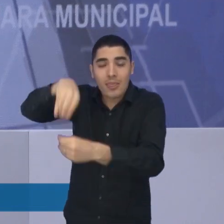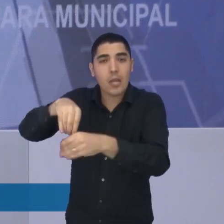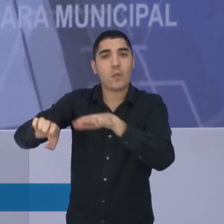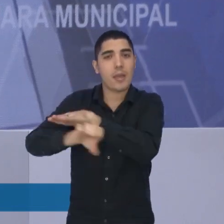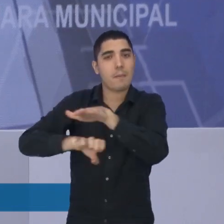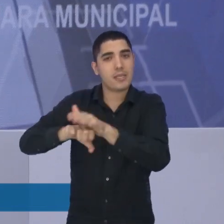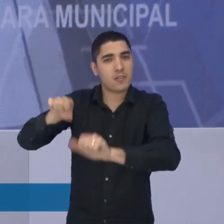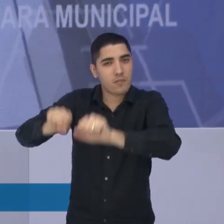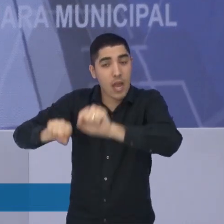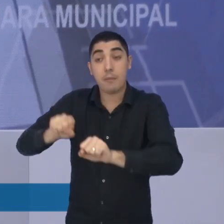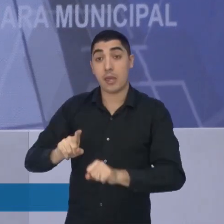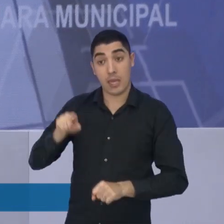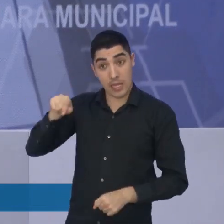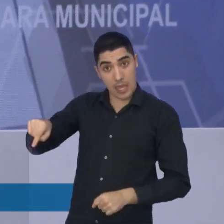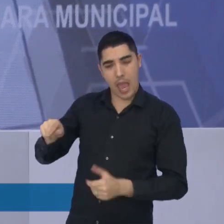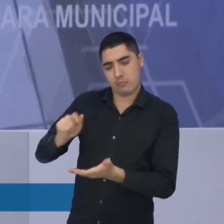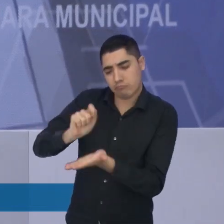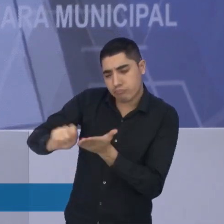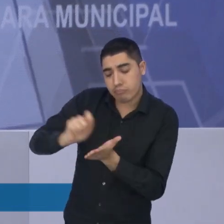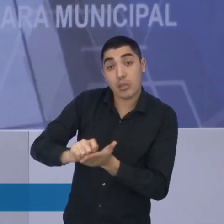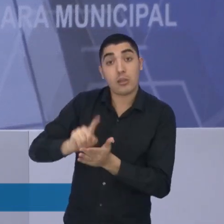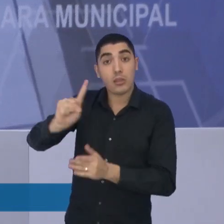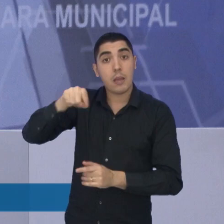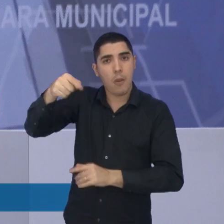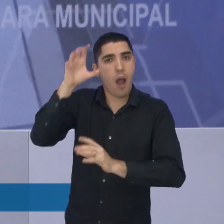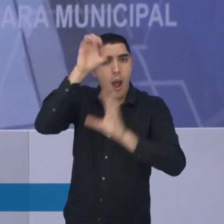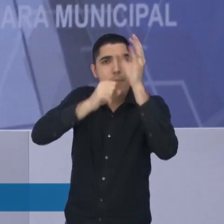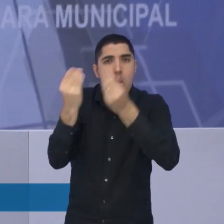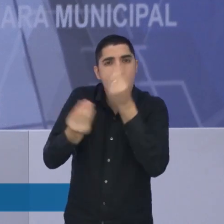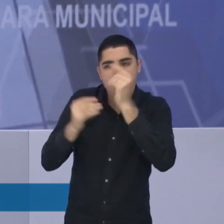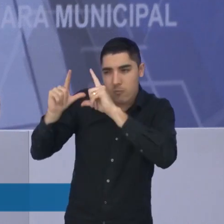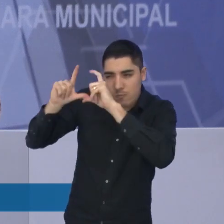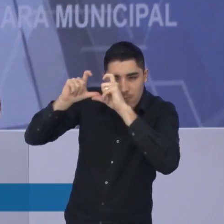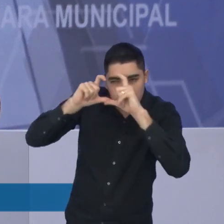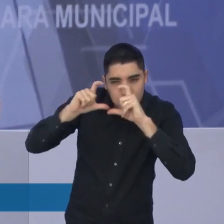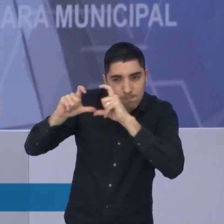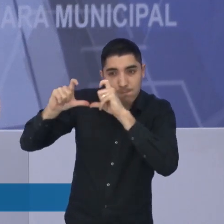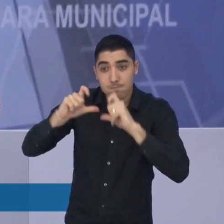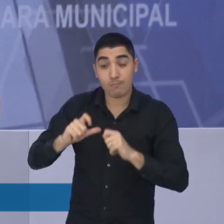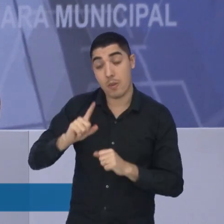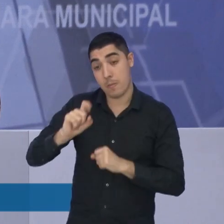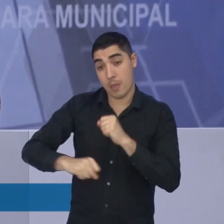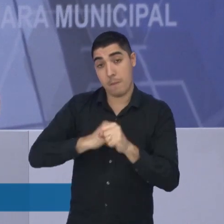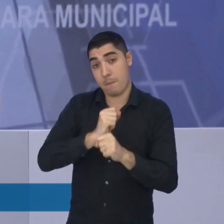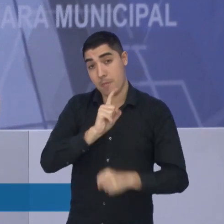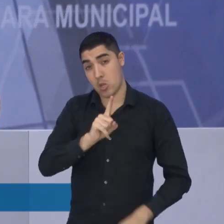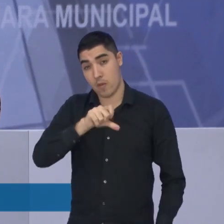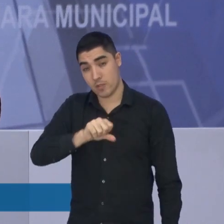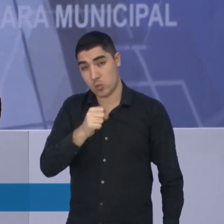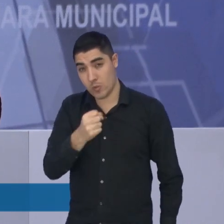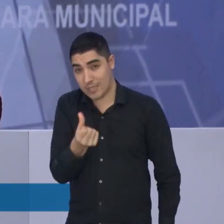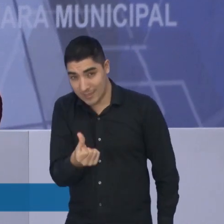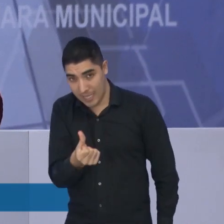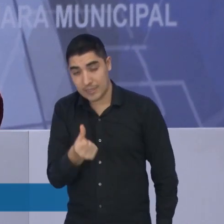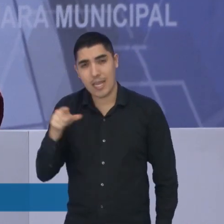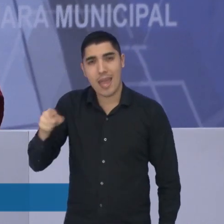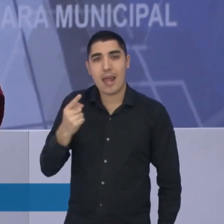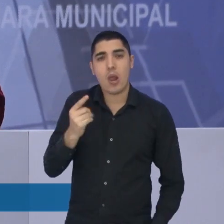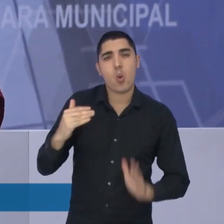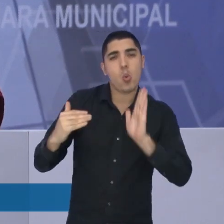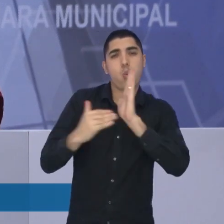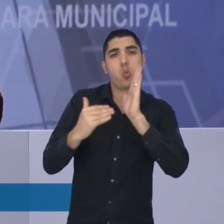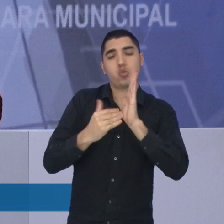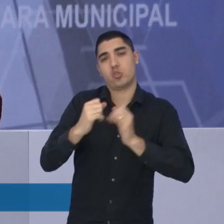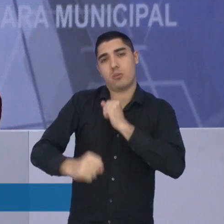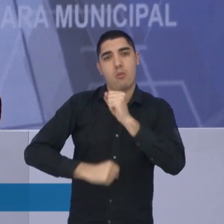a fotografar e a realizar diagramação. Em 1996, no seu último ano de faculdade,